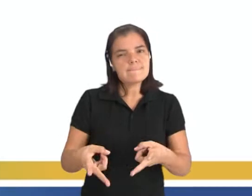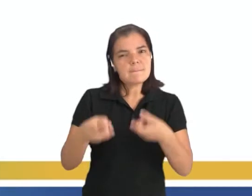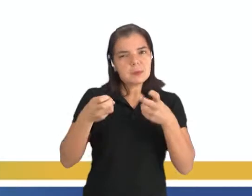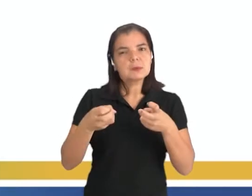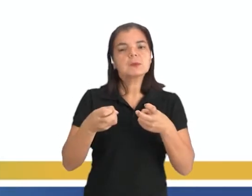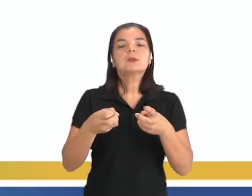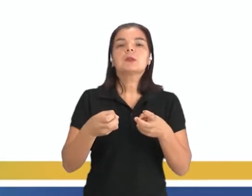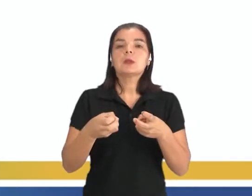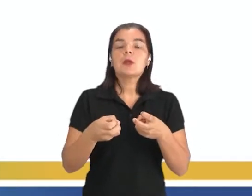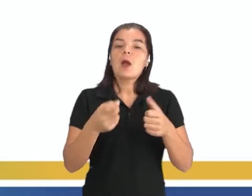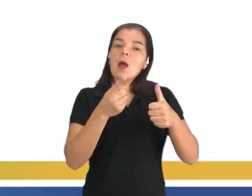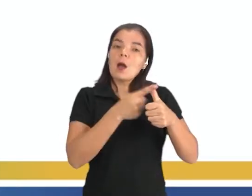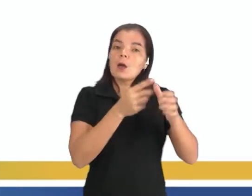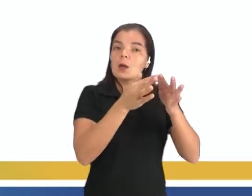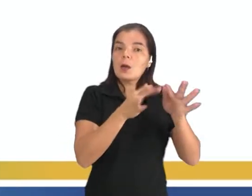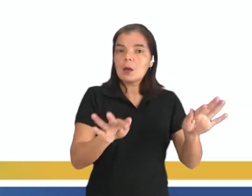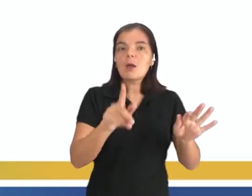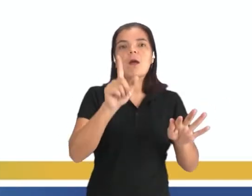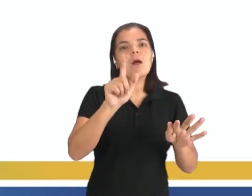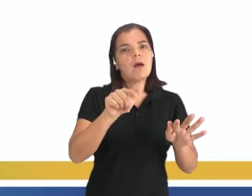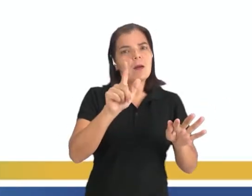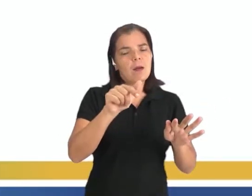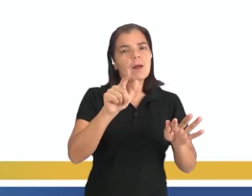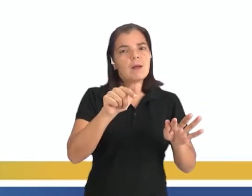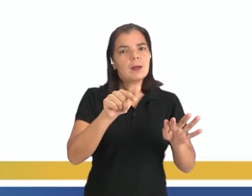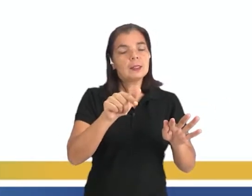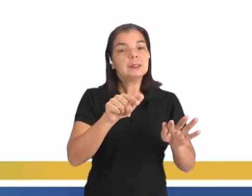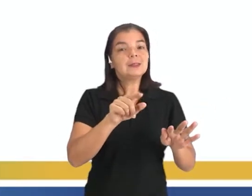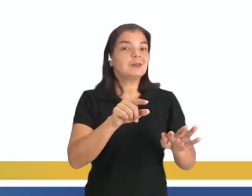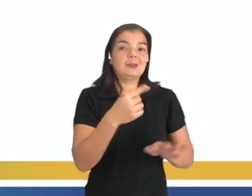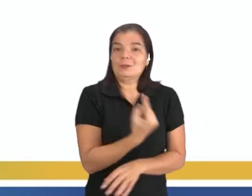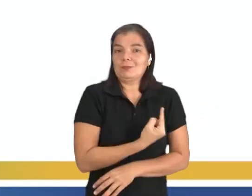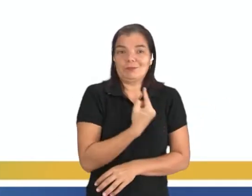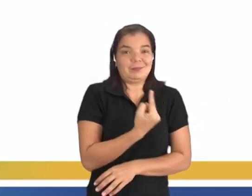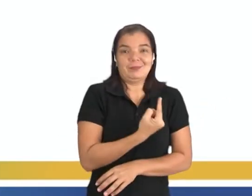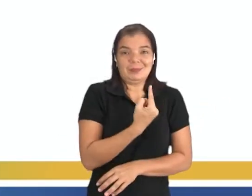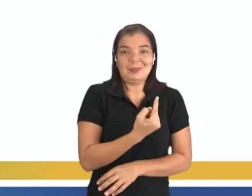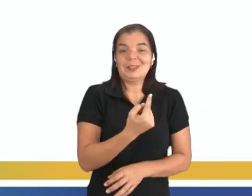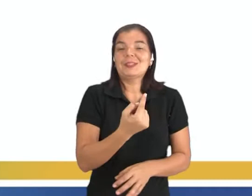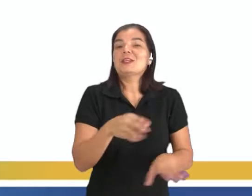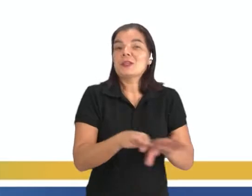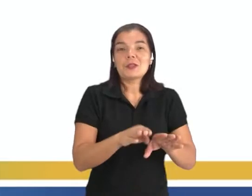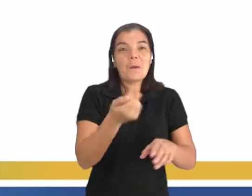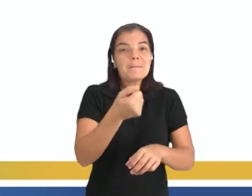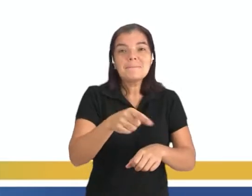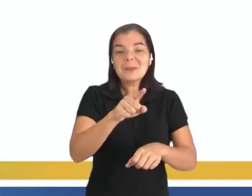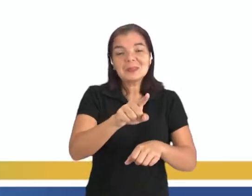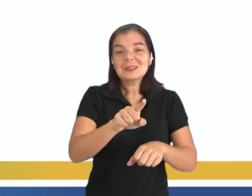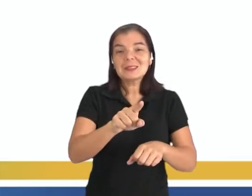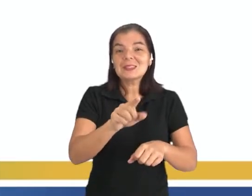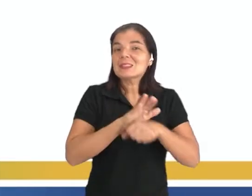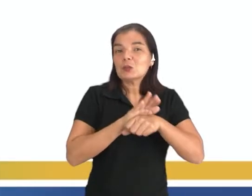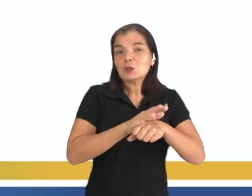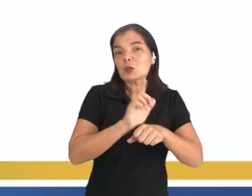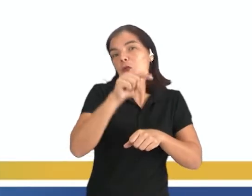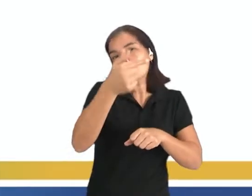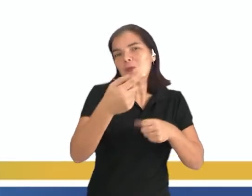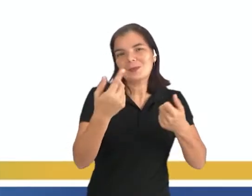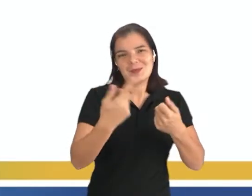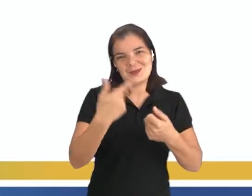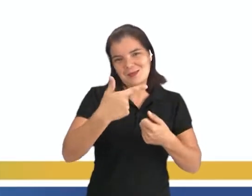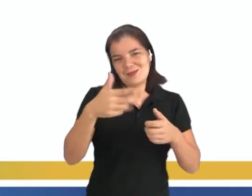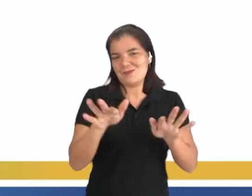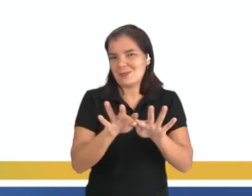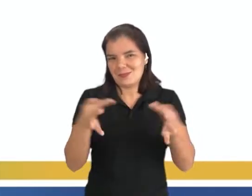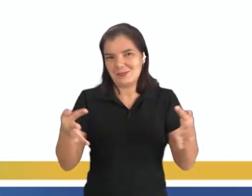perceber que a primeira frase, ela foi independente. O que é que isso quer dizer? Quer dizer que ela não depende da segunda